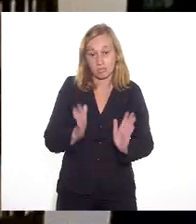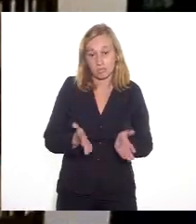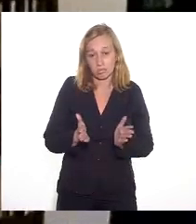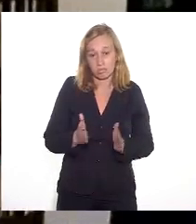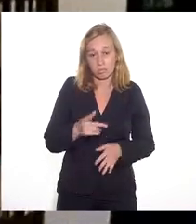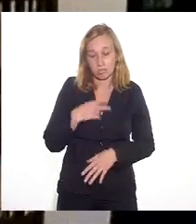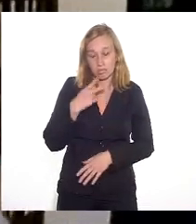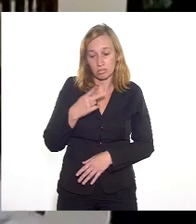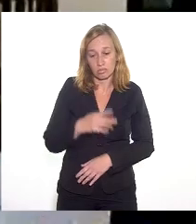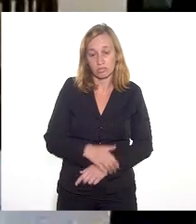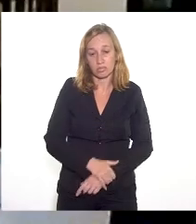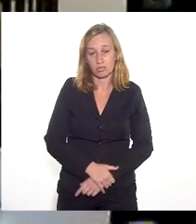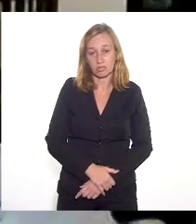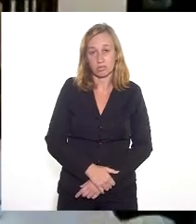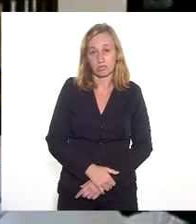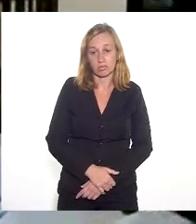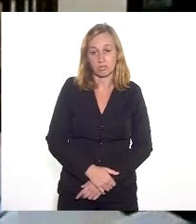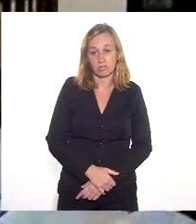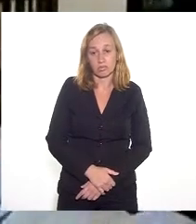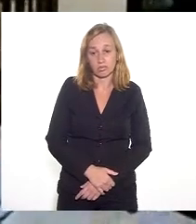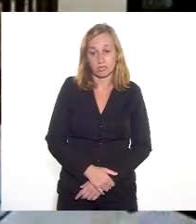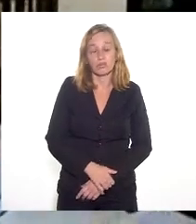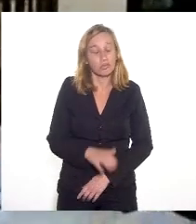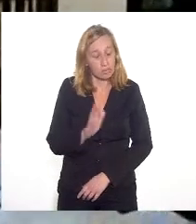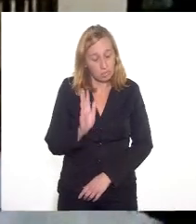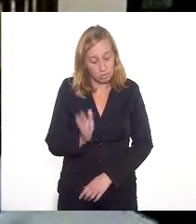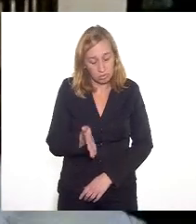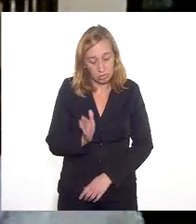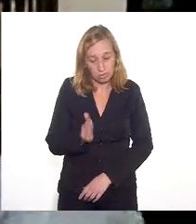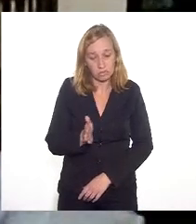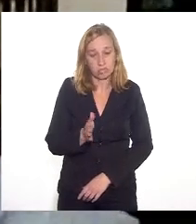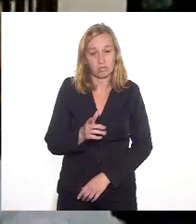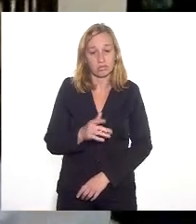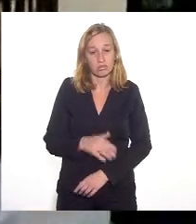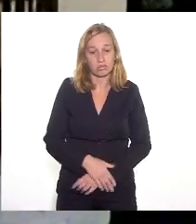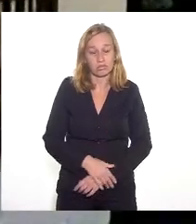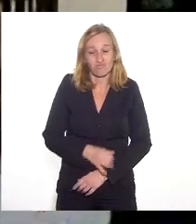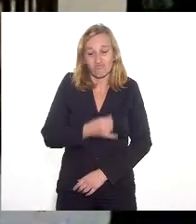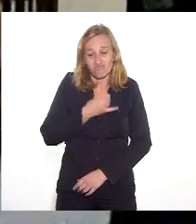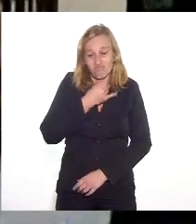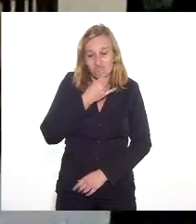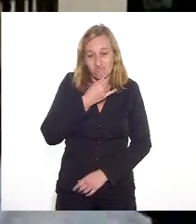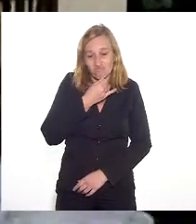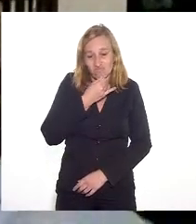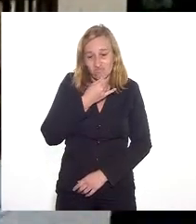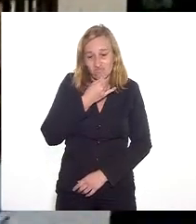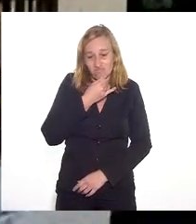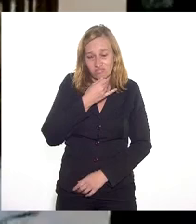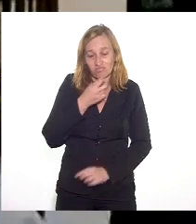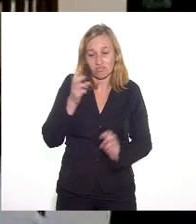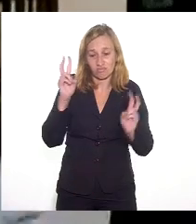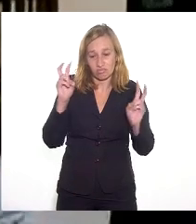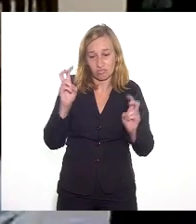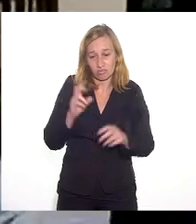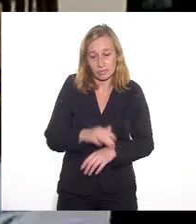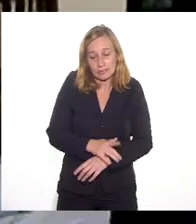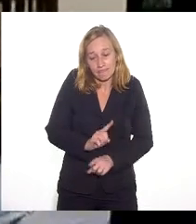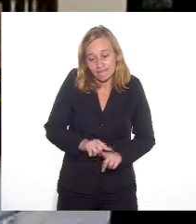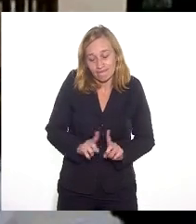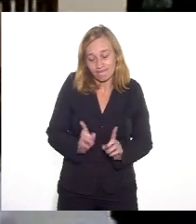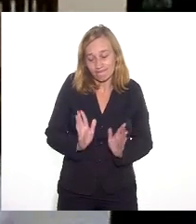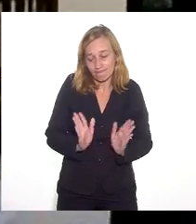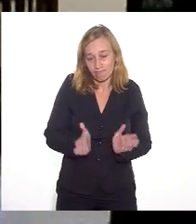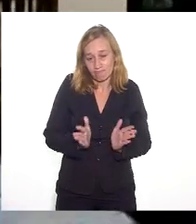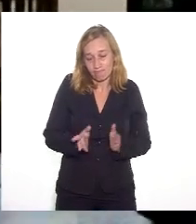essas considerações, né? Já tenho me batido muito a respeito disso, mas hoje